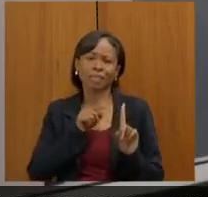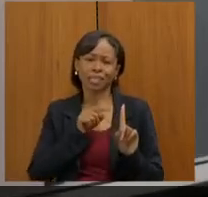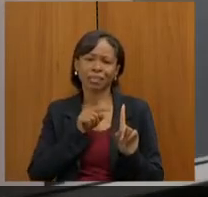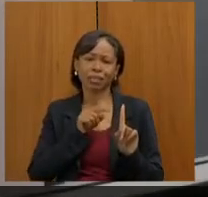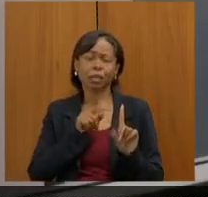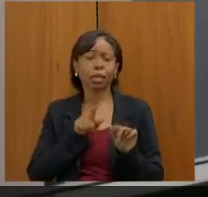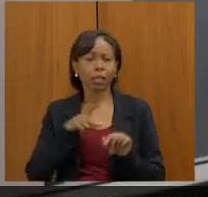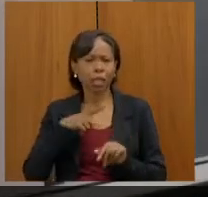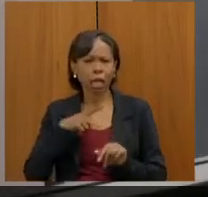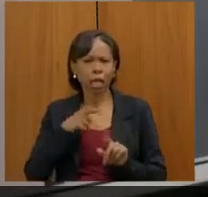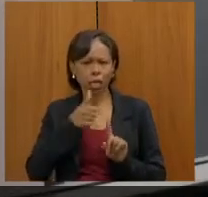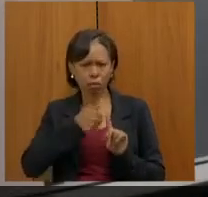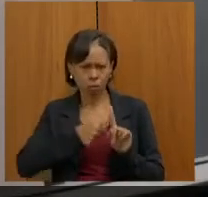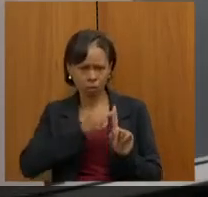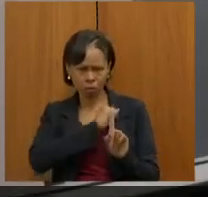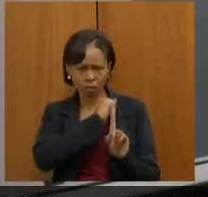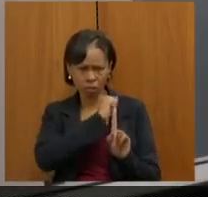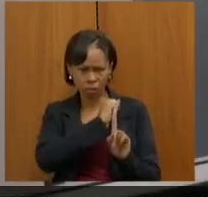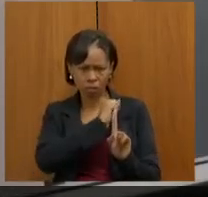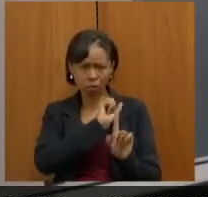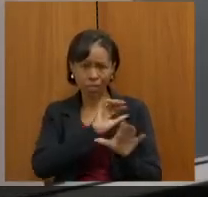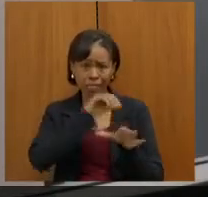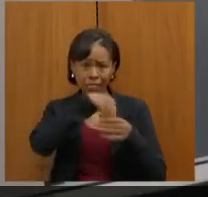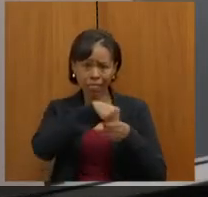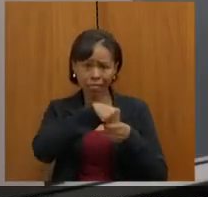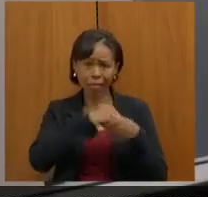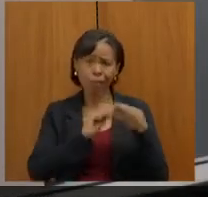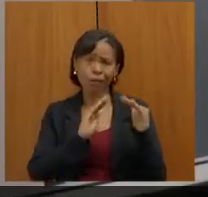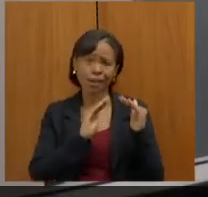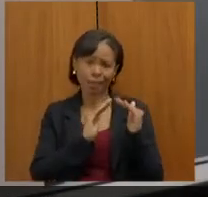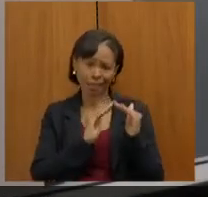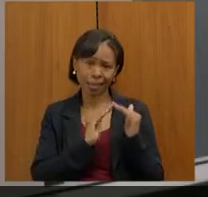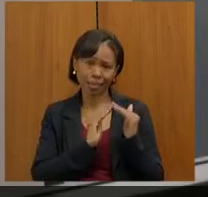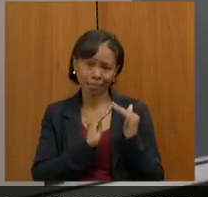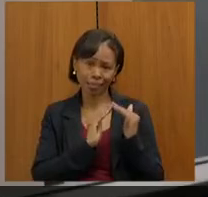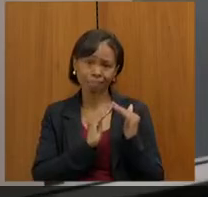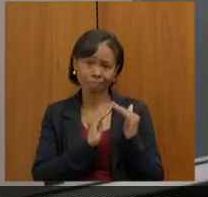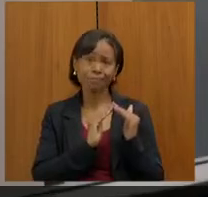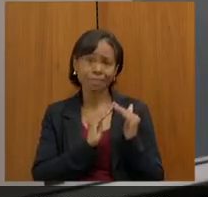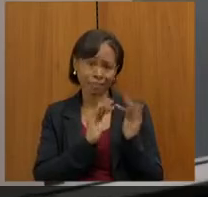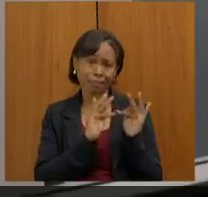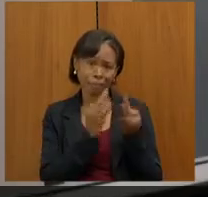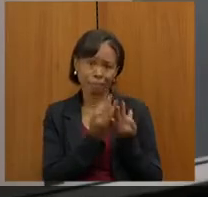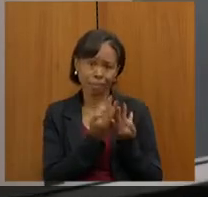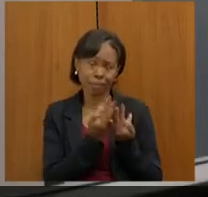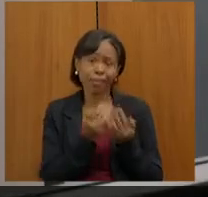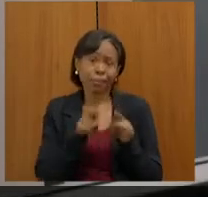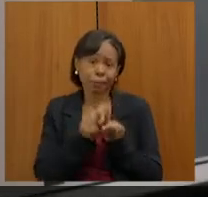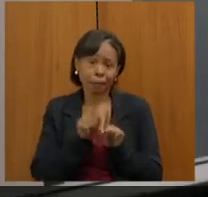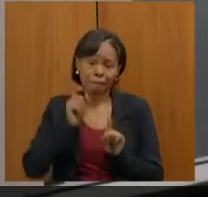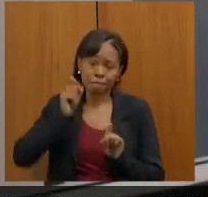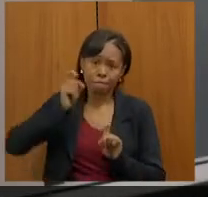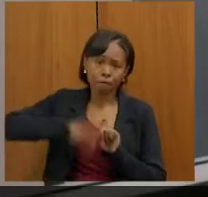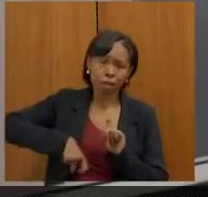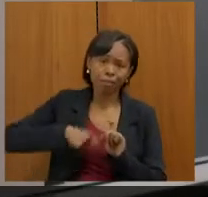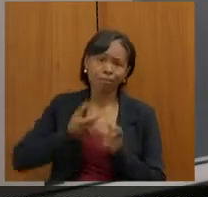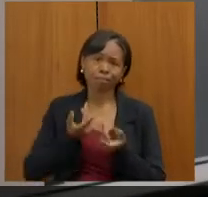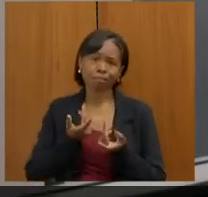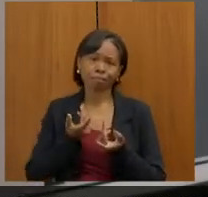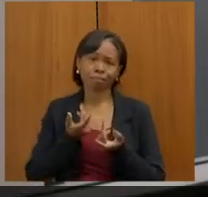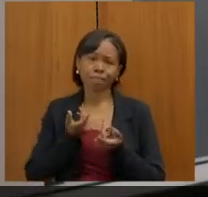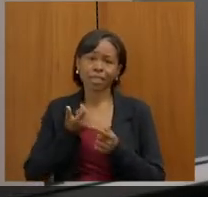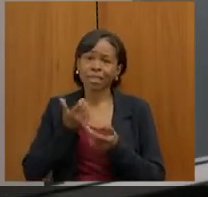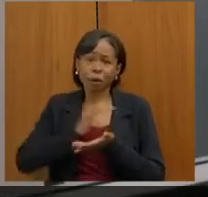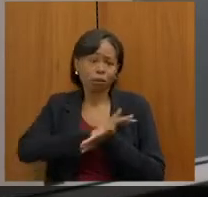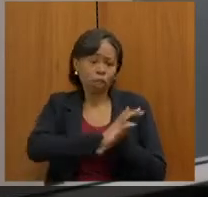dentro de suas residências mas também o feminicídio não íntimo o feminicídio sexual o feminicídio